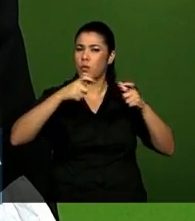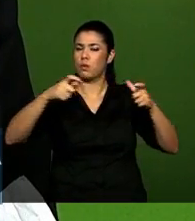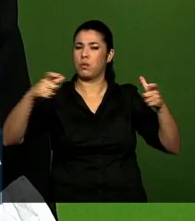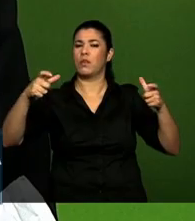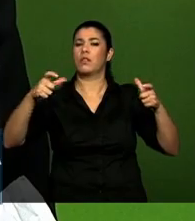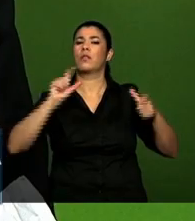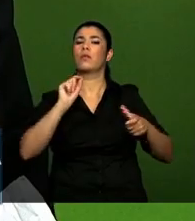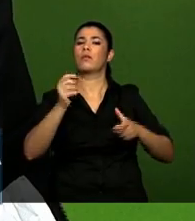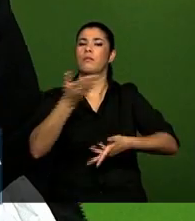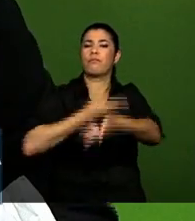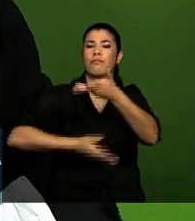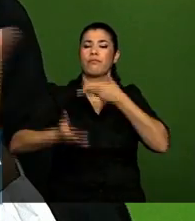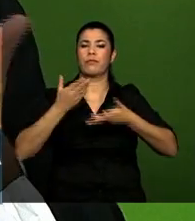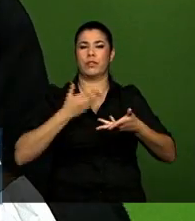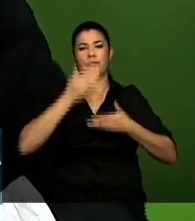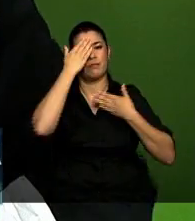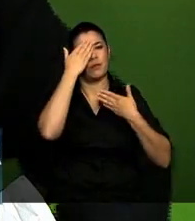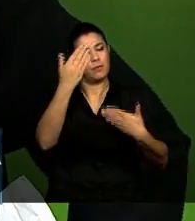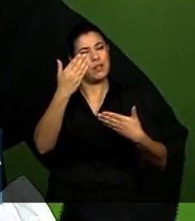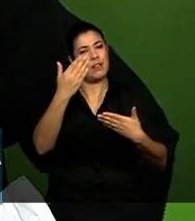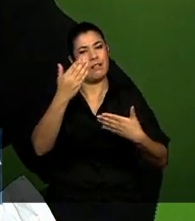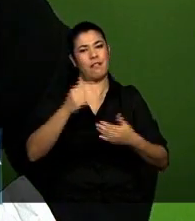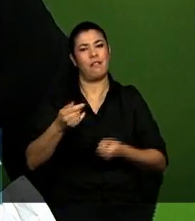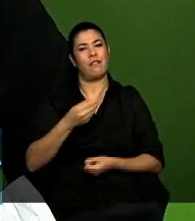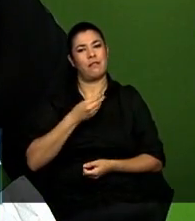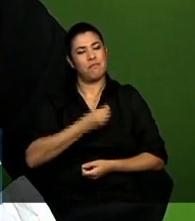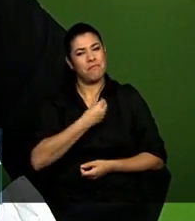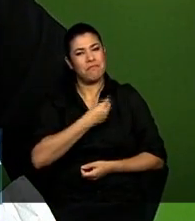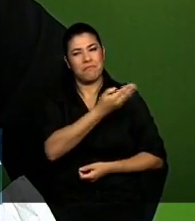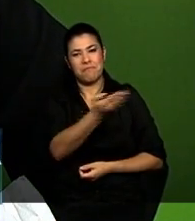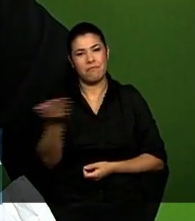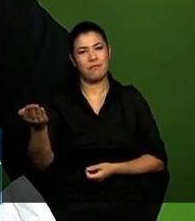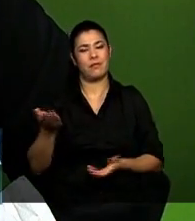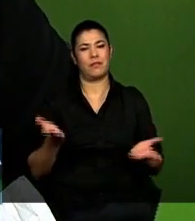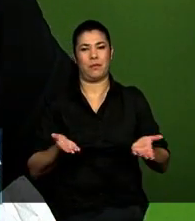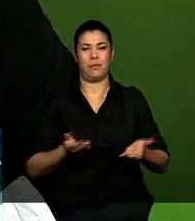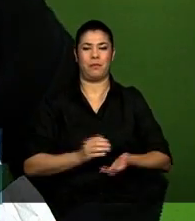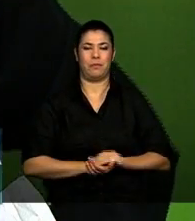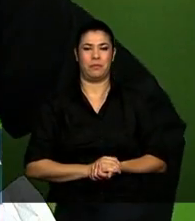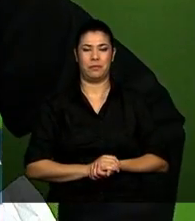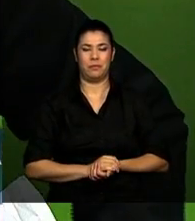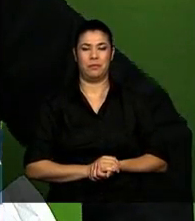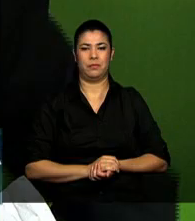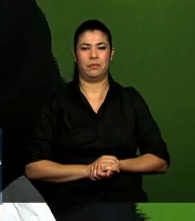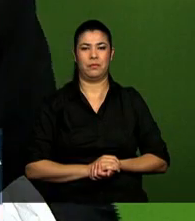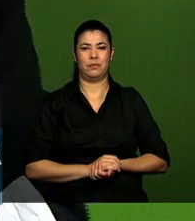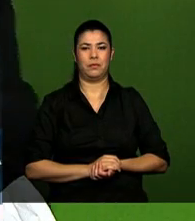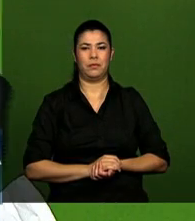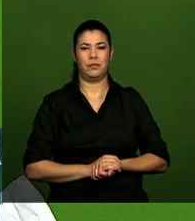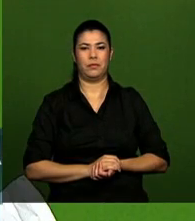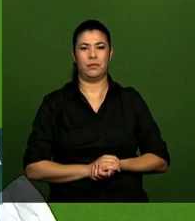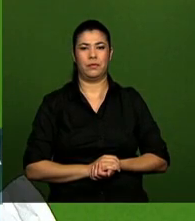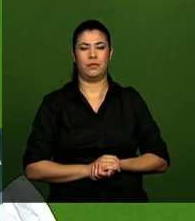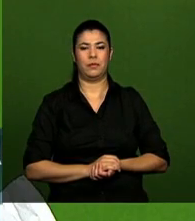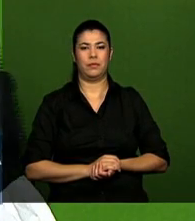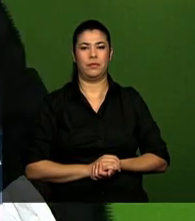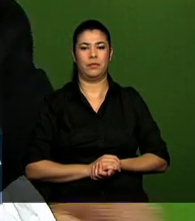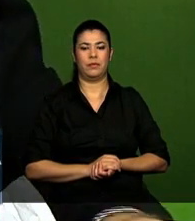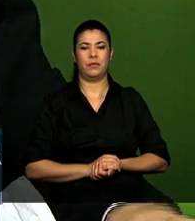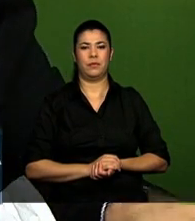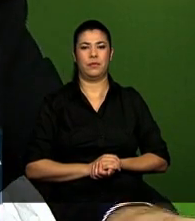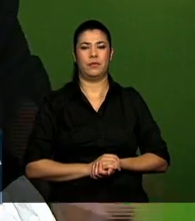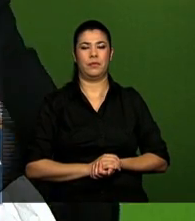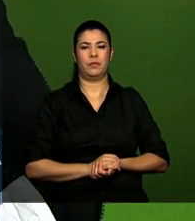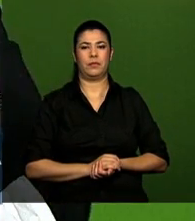essa nossa relação muito obrigado por tanto pela pela presença de todos vocês aqui viu